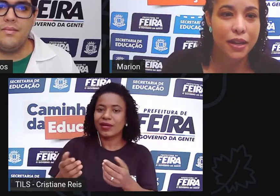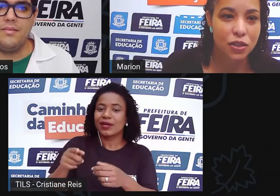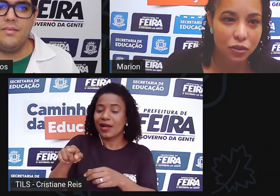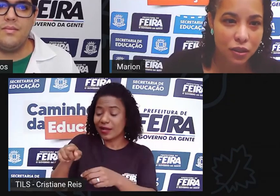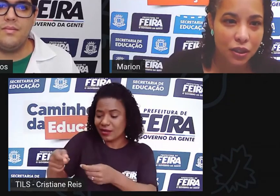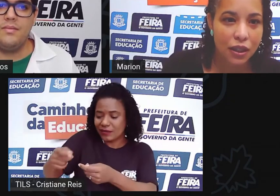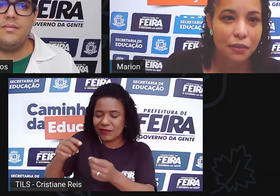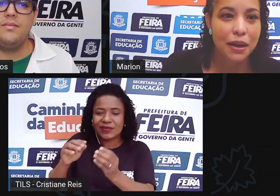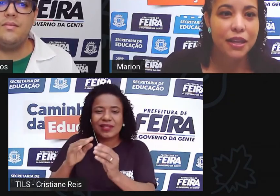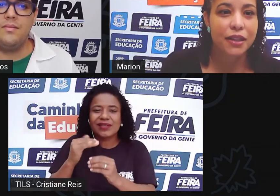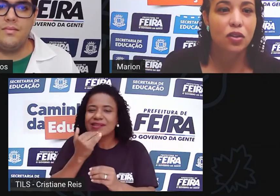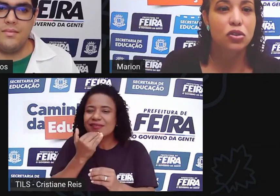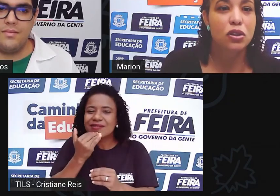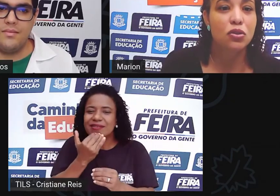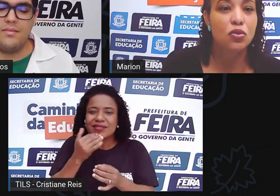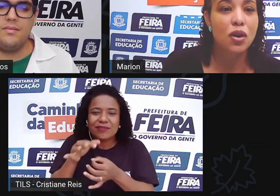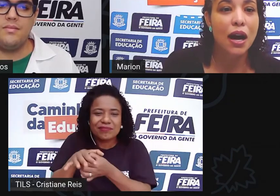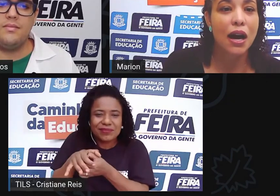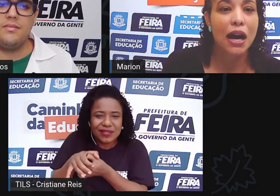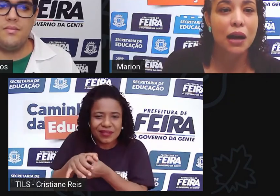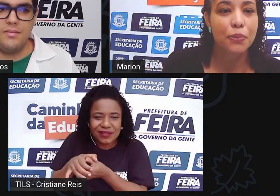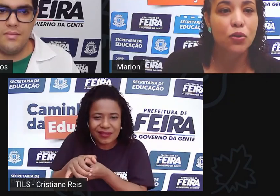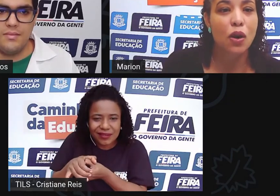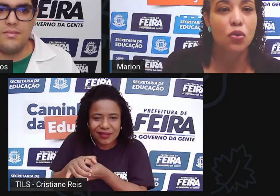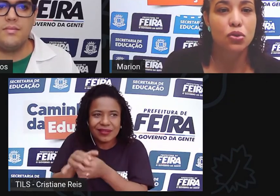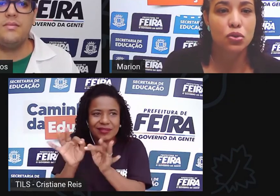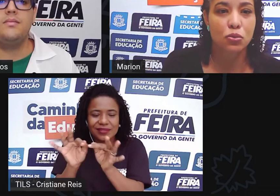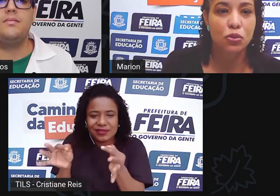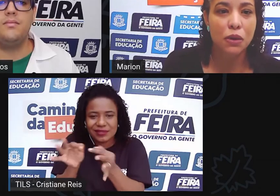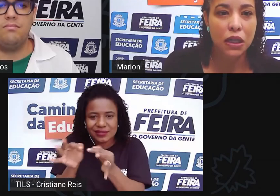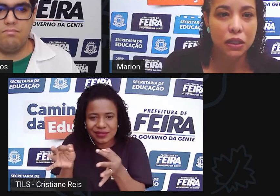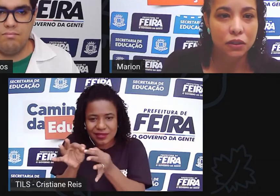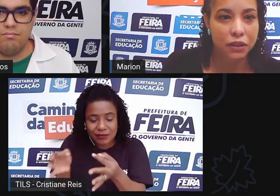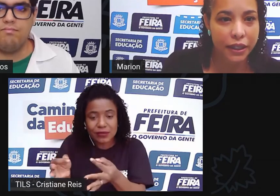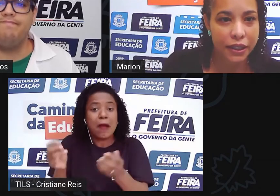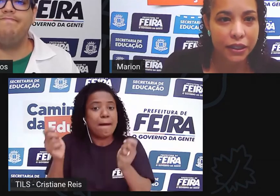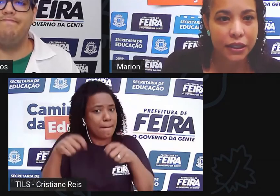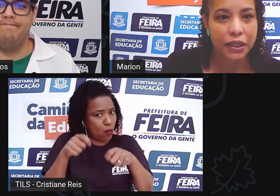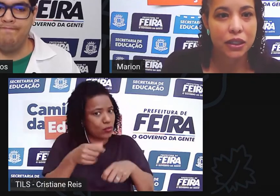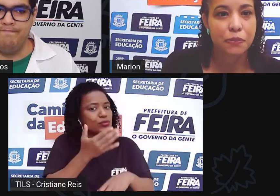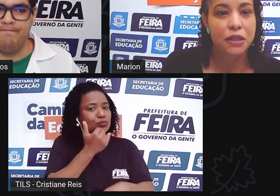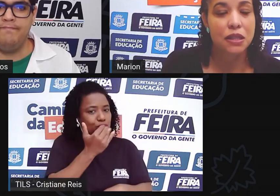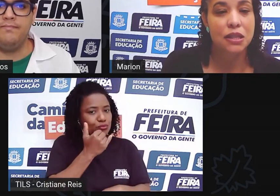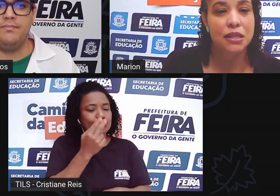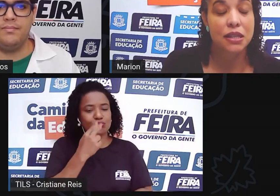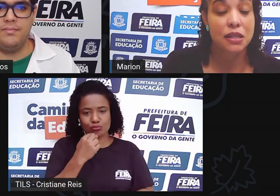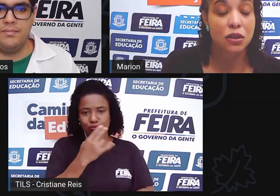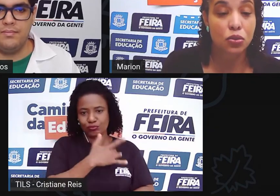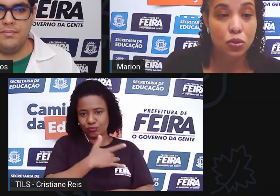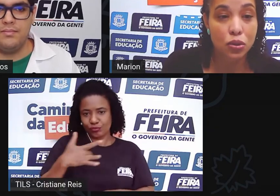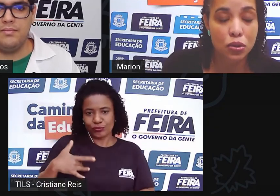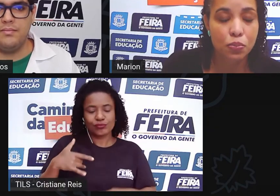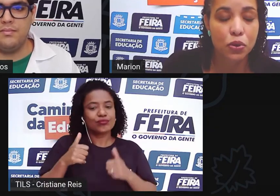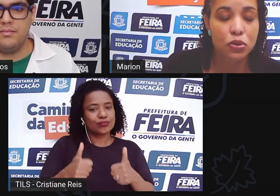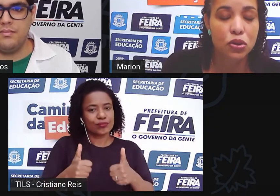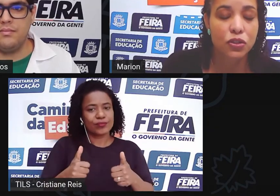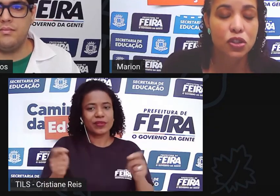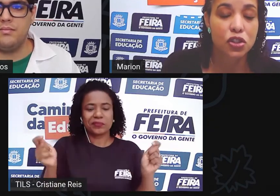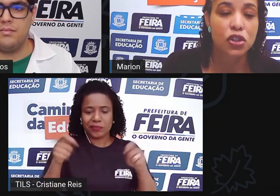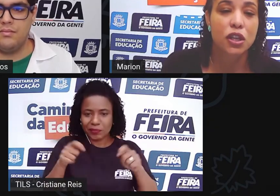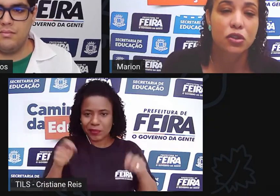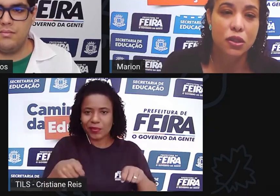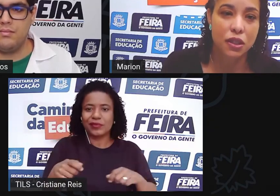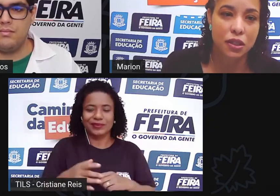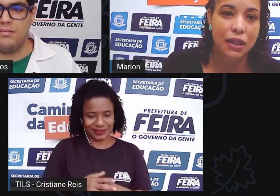comércio, mas que ele continua apto ao consumo humano, né? ele precisa ser seguro do ponto de